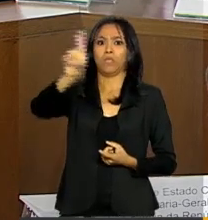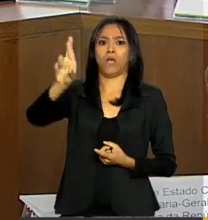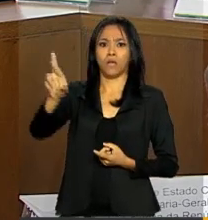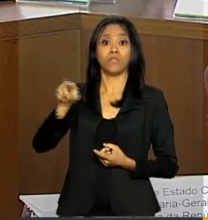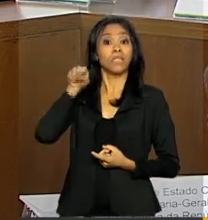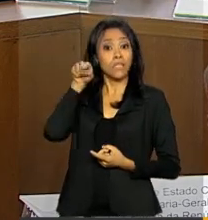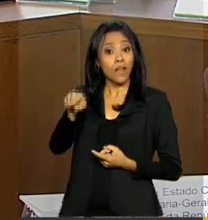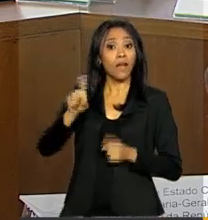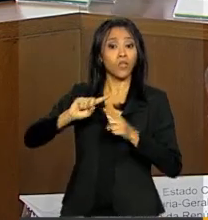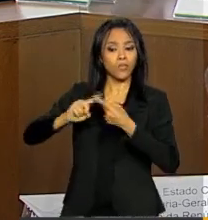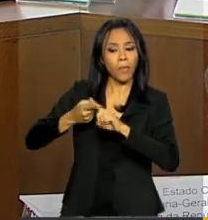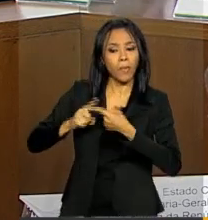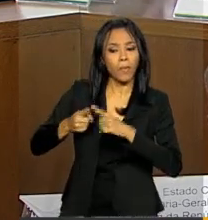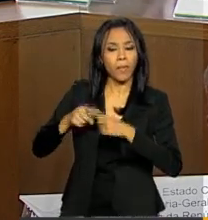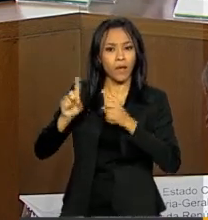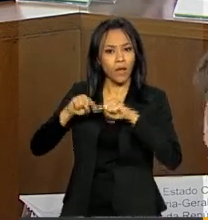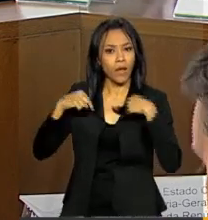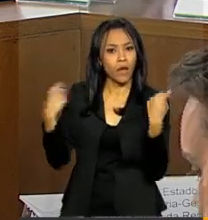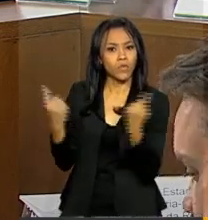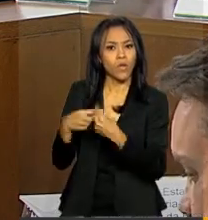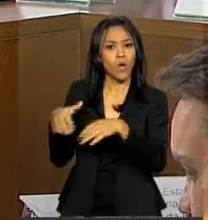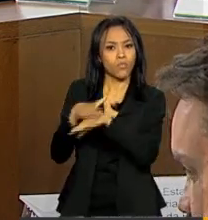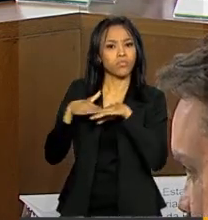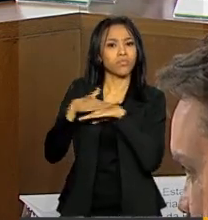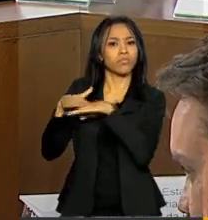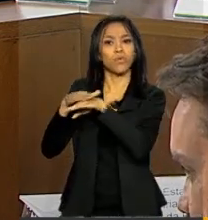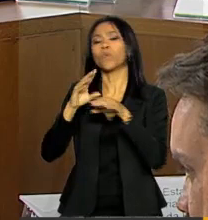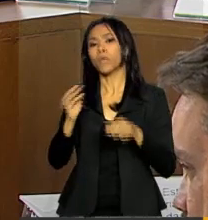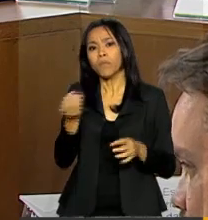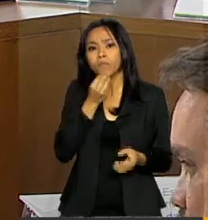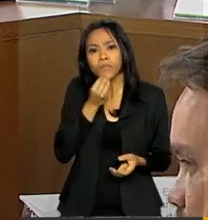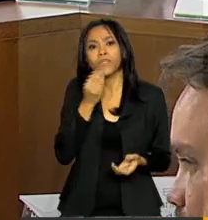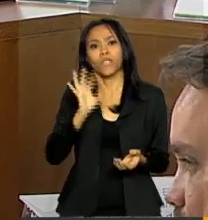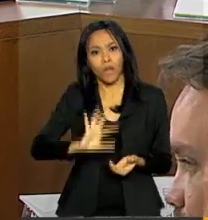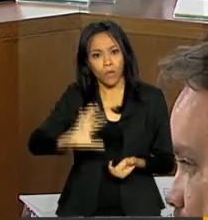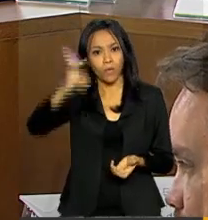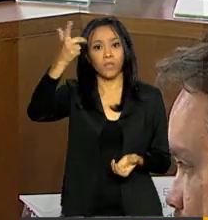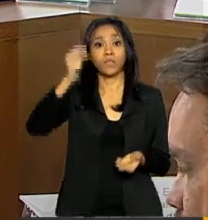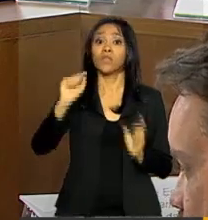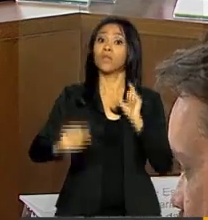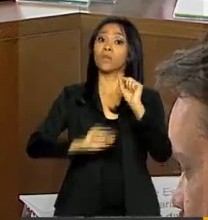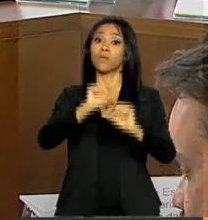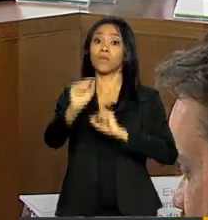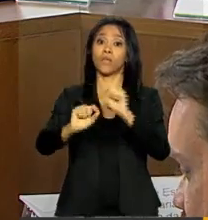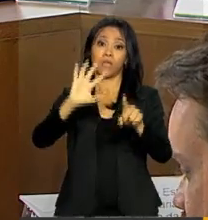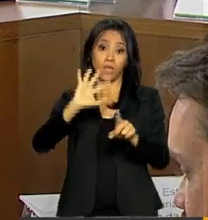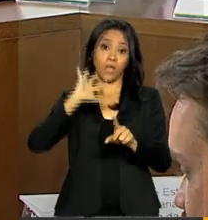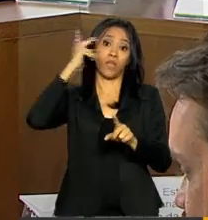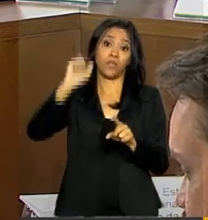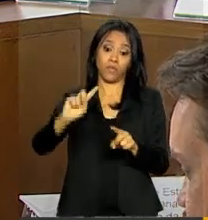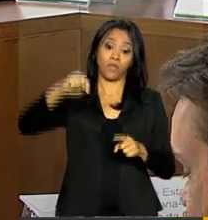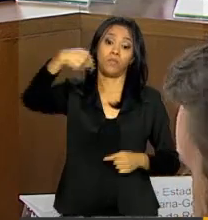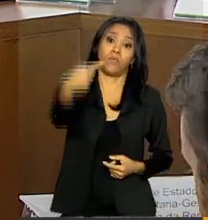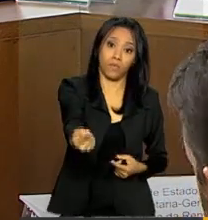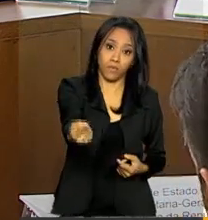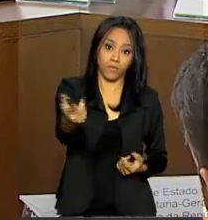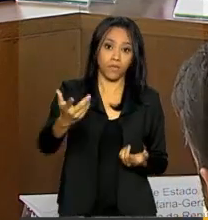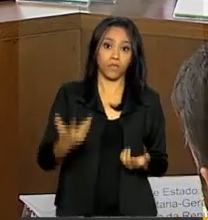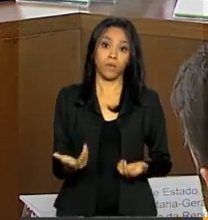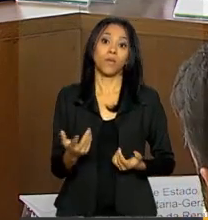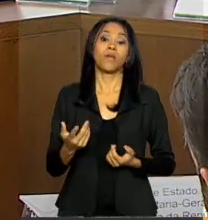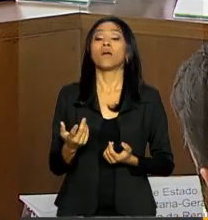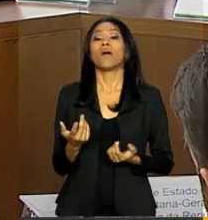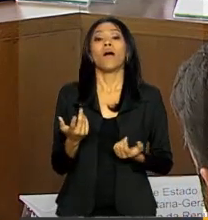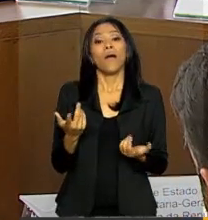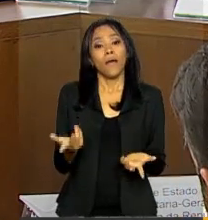delineavam já mais ou menos isto que poderia acontecer e quais as providências que seriam tomadas e até